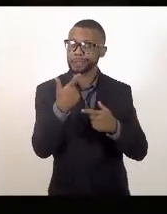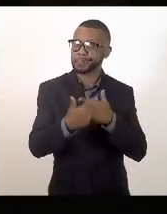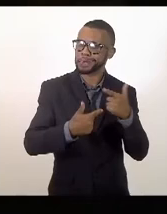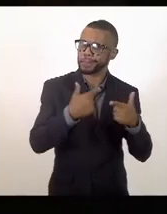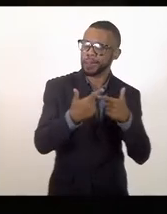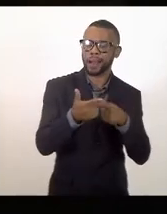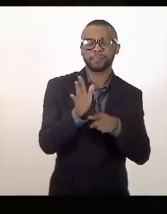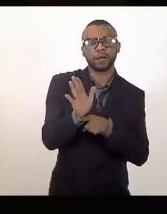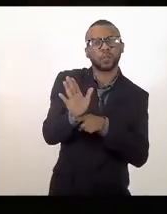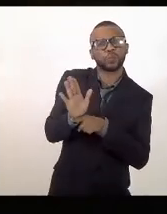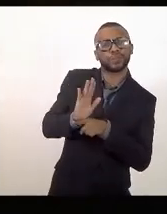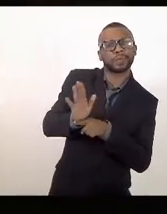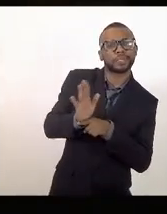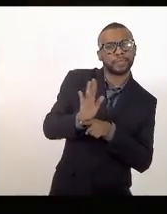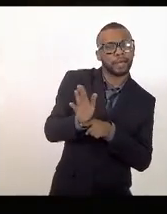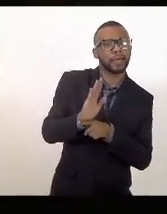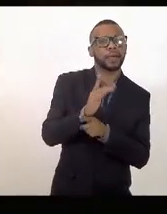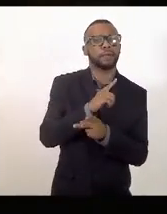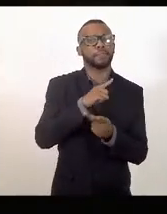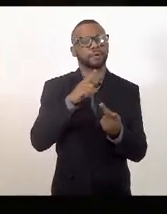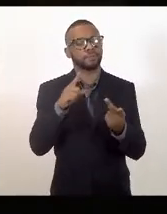homens com a vida dedicada